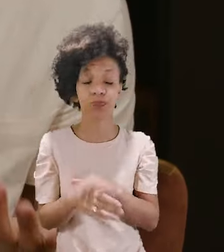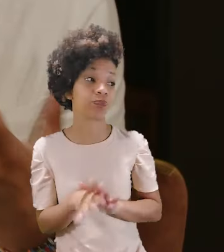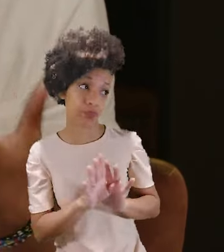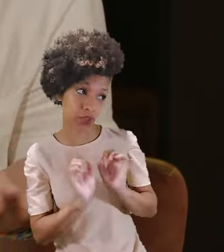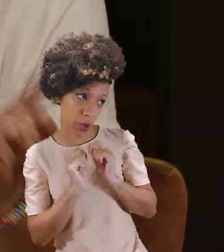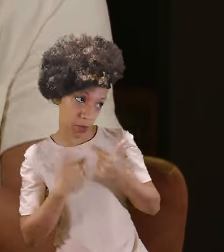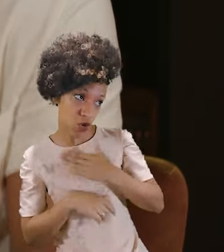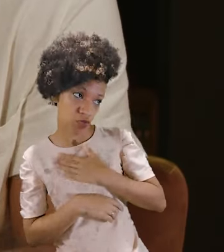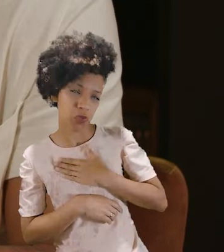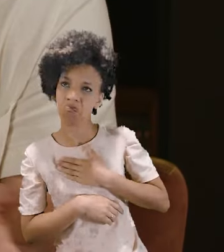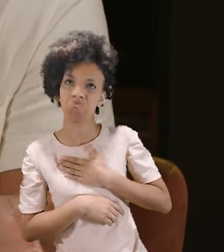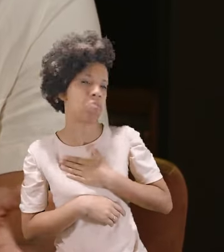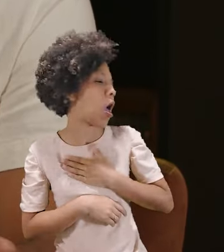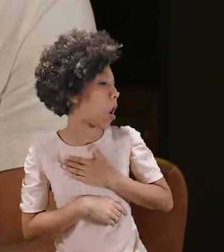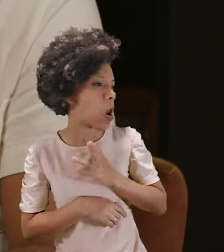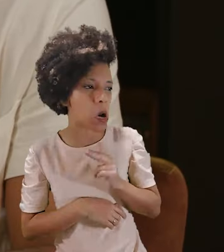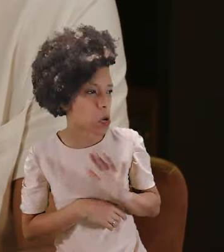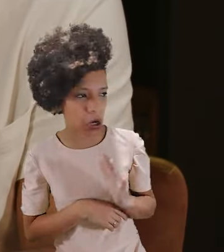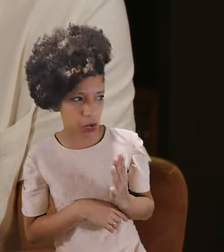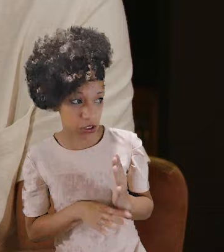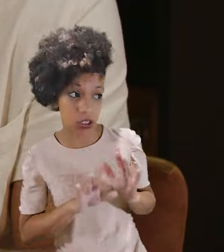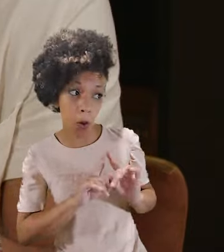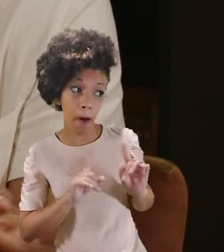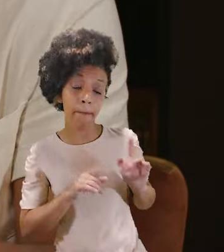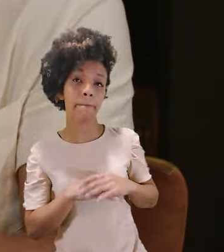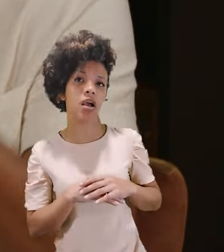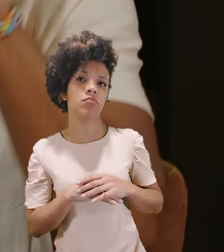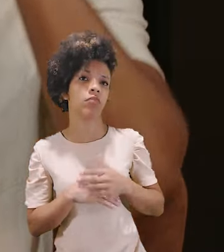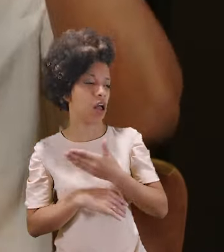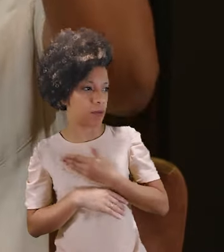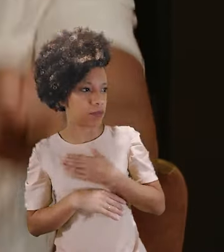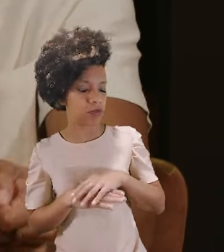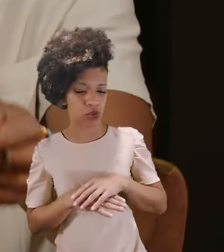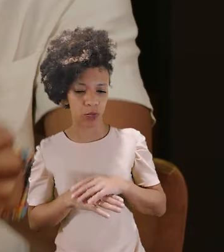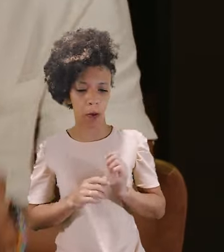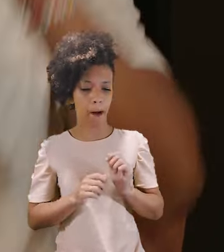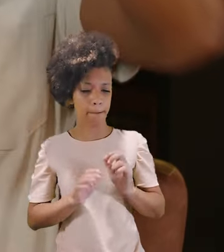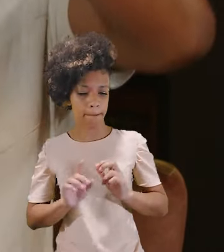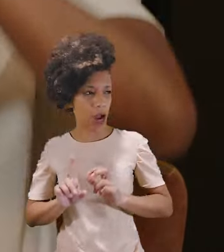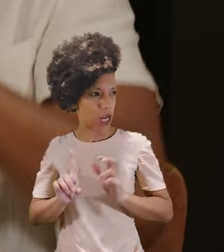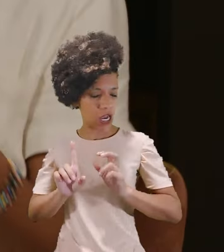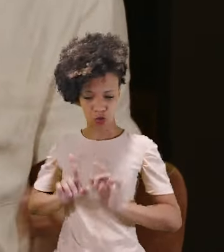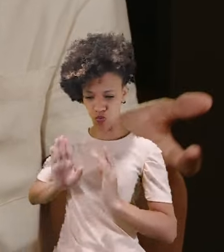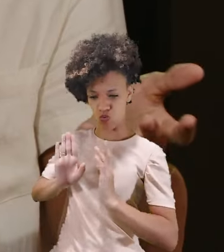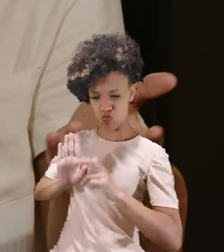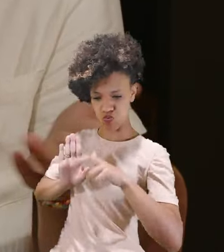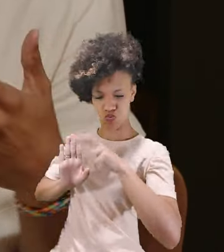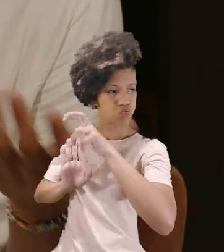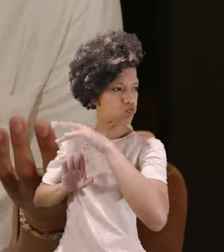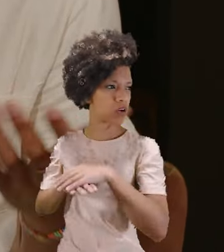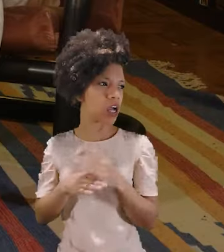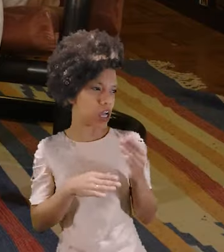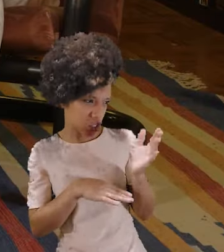caras e por muita sorte eu nunca passei por isso mas os caras novamente consegue colocar uma escada e subir na vida a